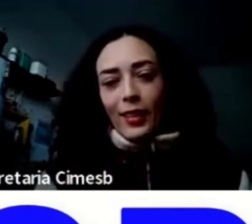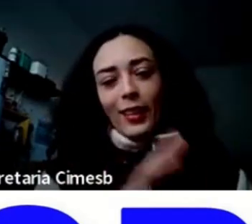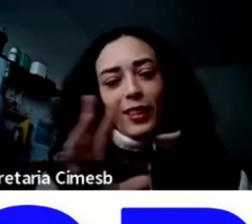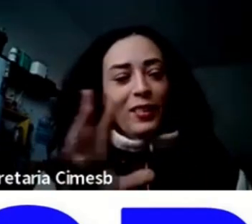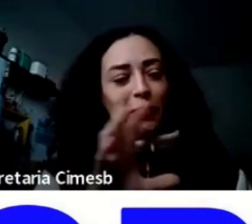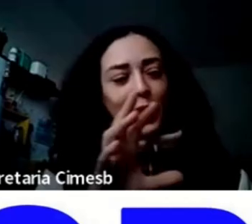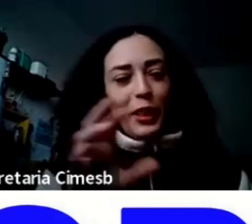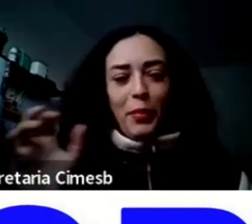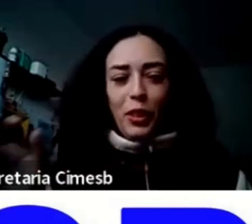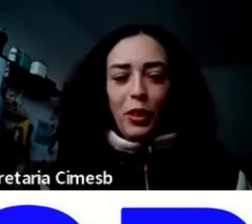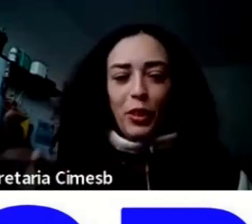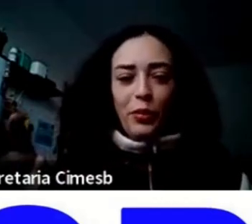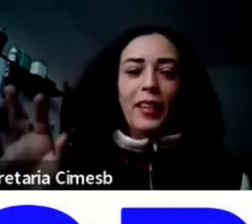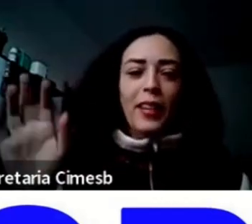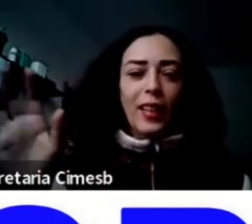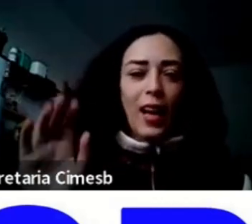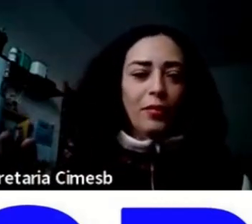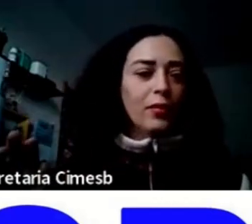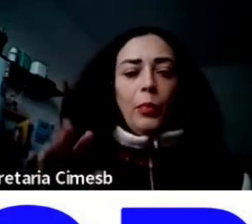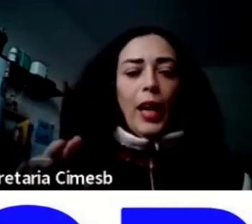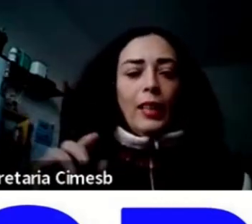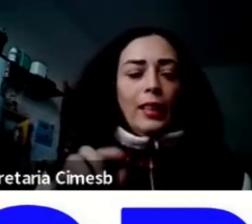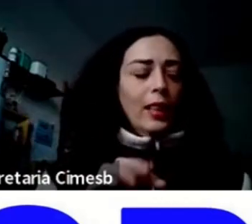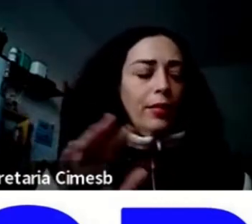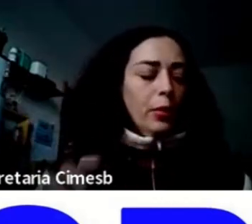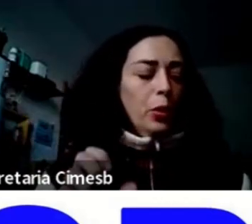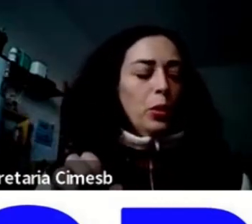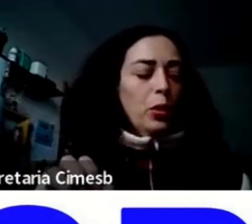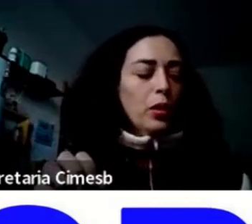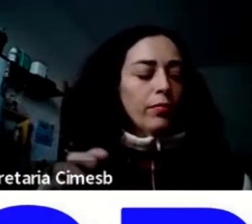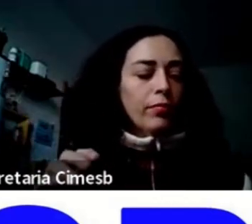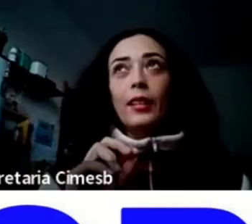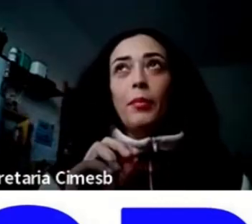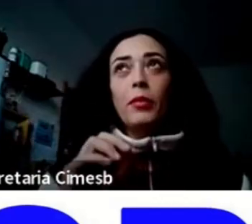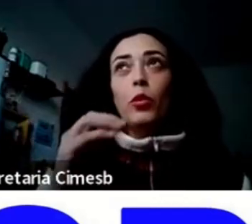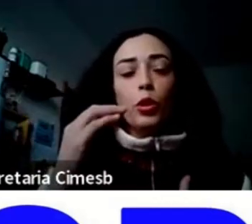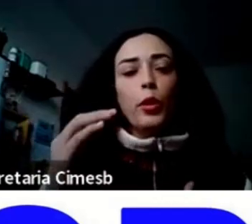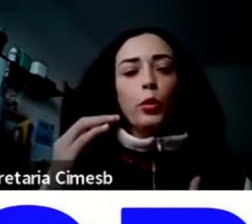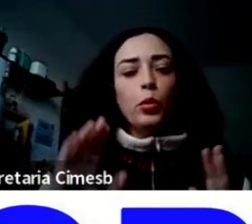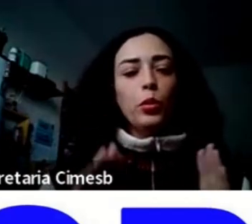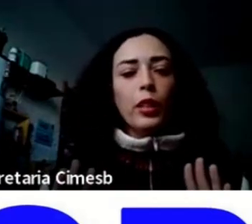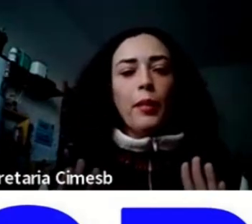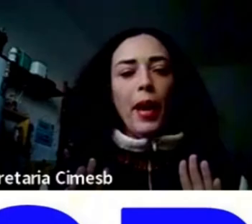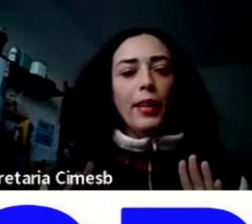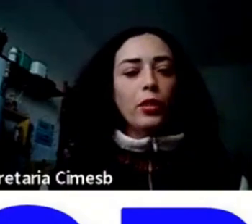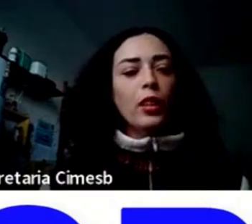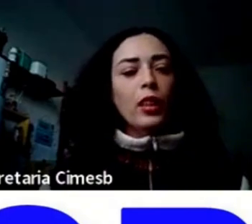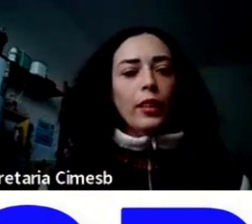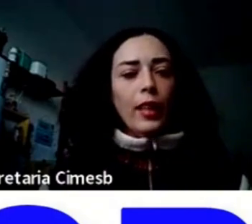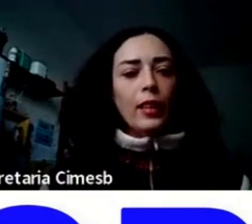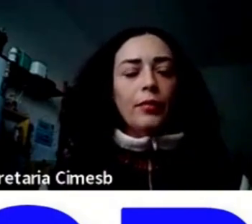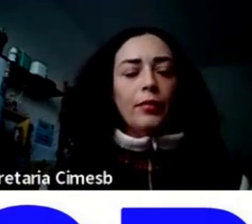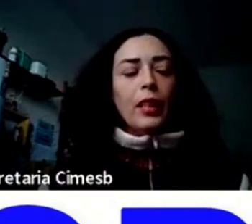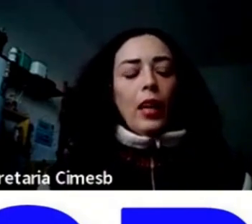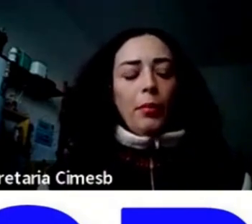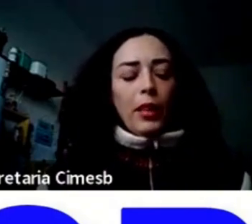todos os lugares, né? Praticamente a gente vai, tem lá em braille, elevador, até mesmo alguns produtos, remédios,